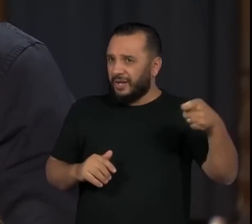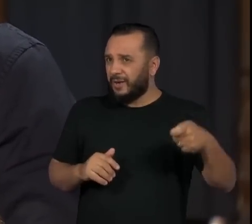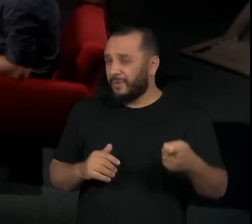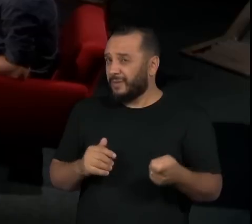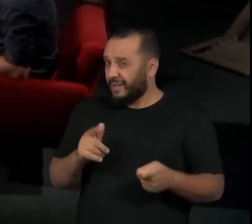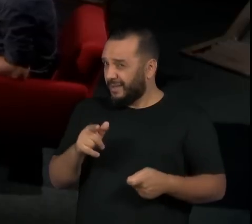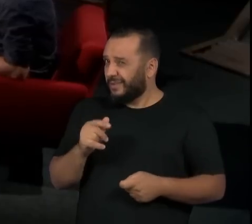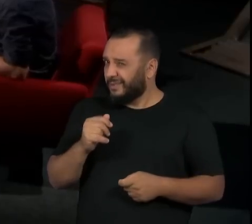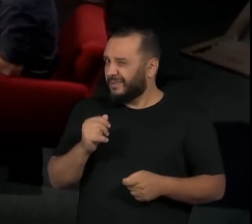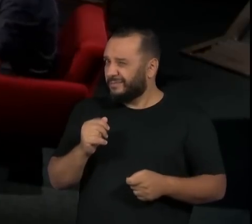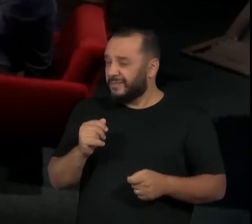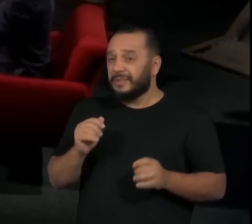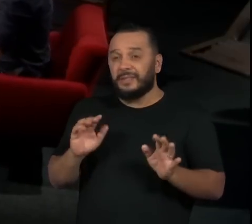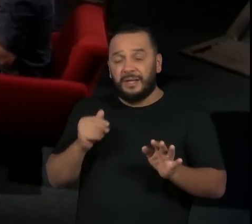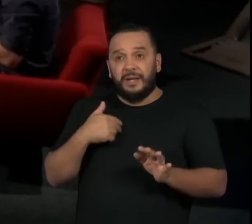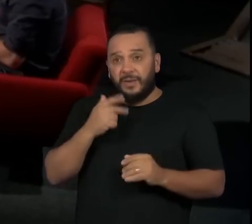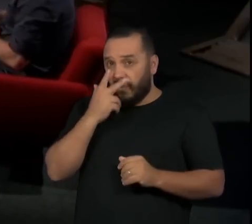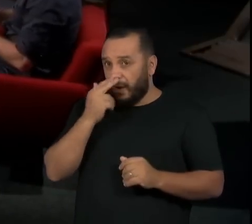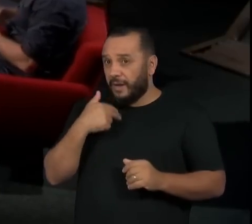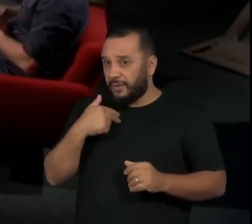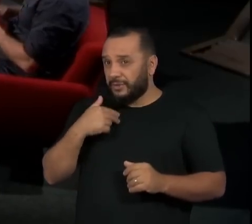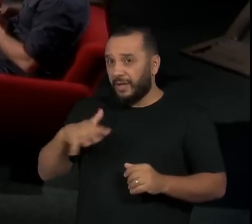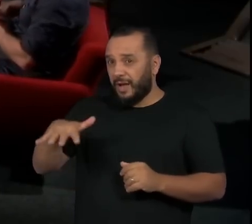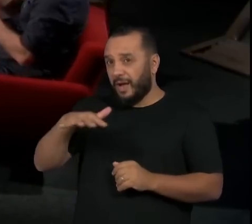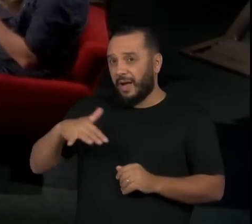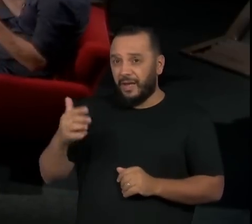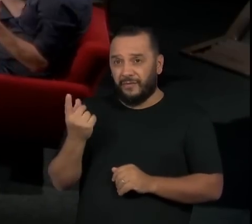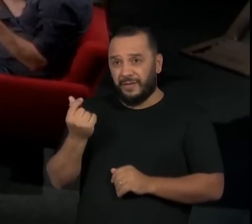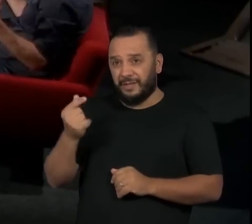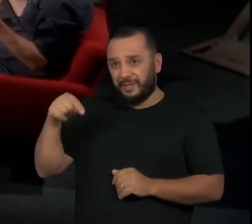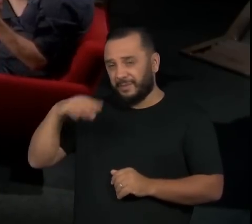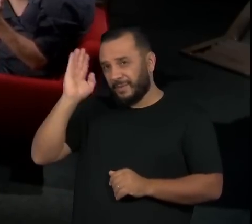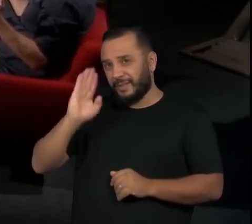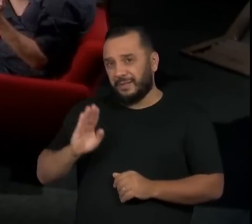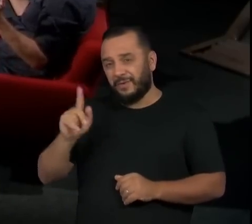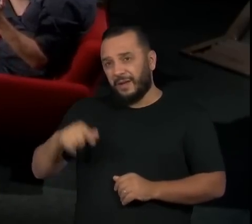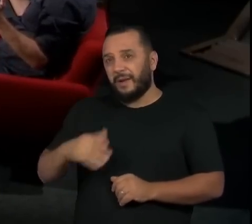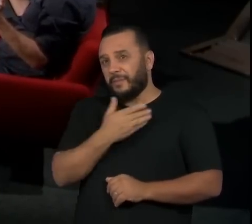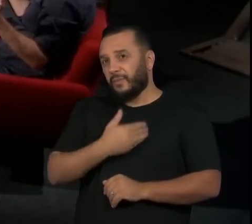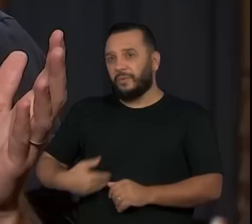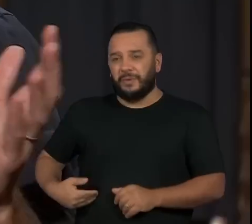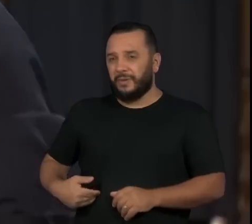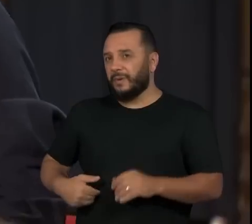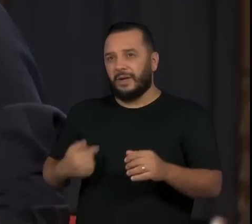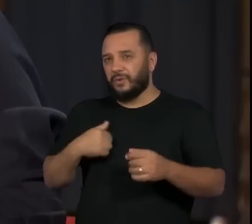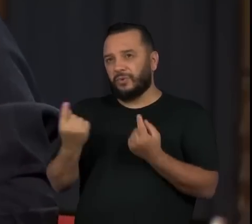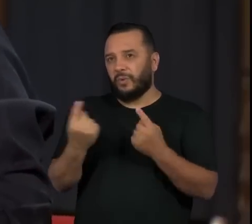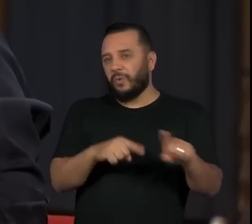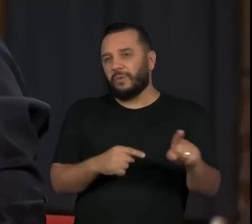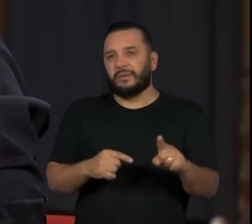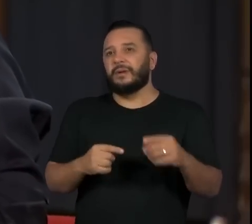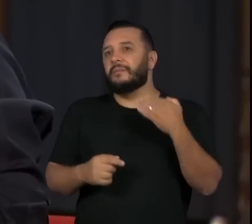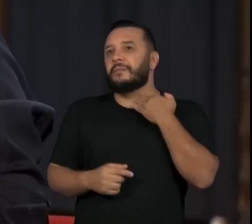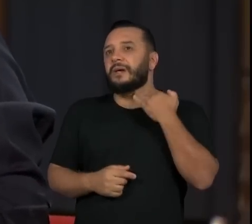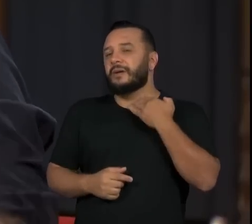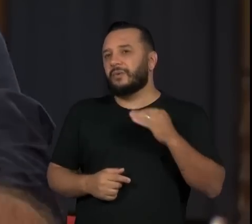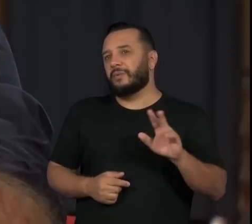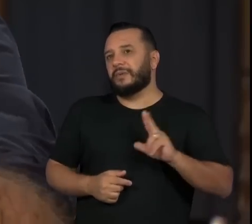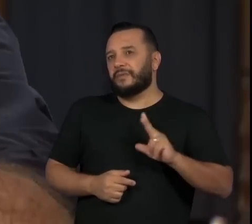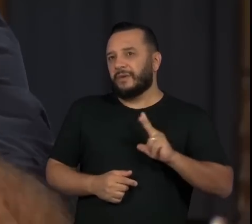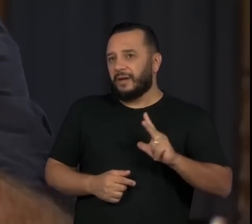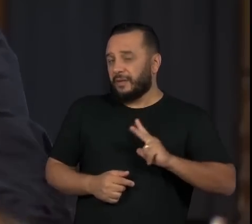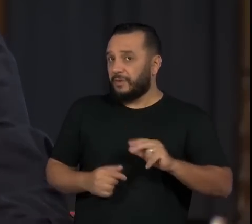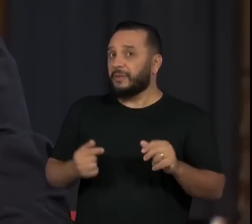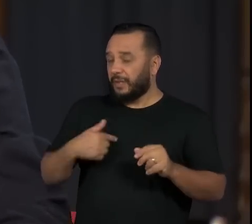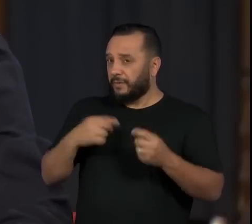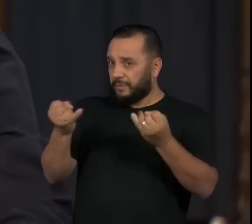sinceramente, eu acho que o sistema financeiro no Brasil tinha que ser público. Eu acho que não tinha que ter banco privado. Aí você chega para mim e fala o seguinte, e eu te dou um